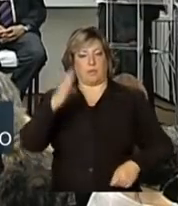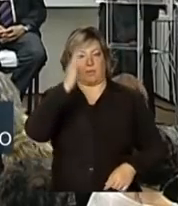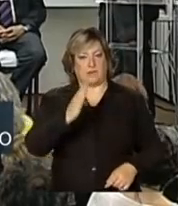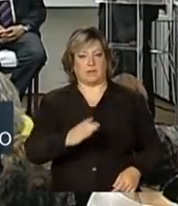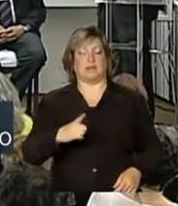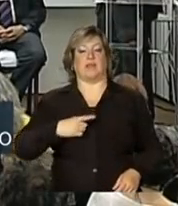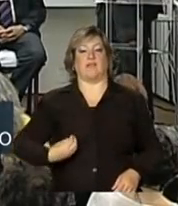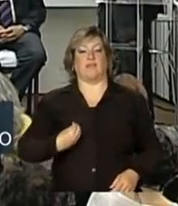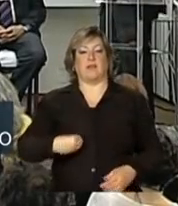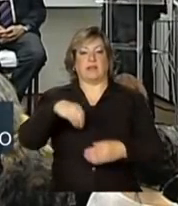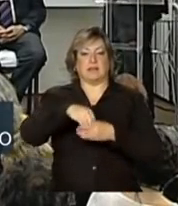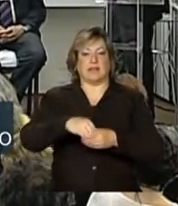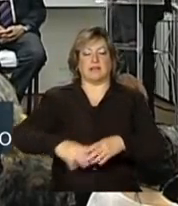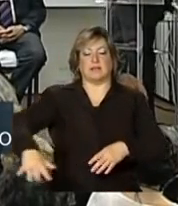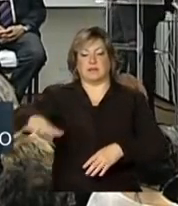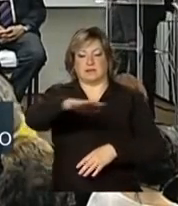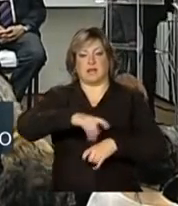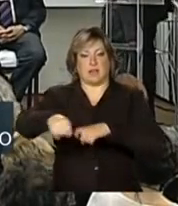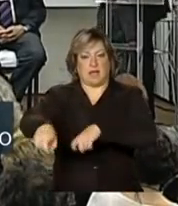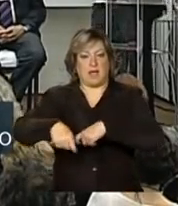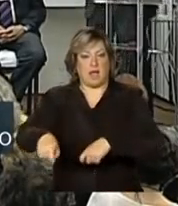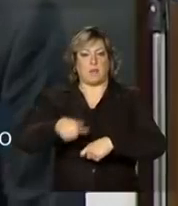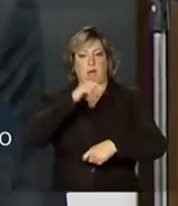nas águas e que vivem na floresta.